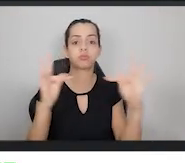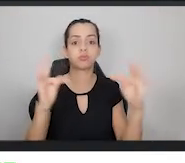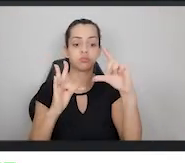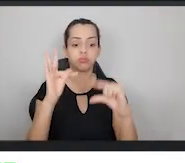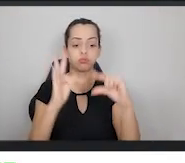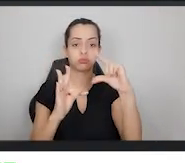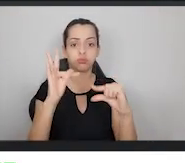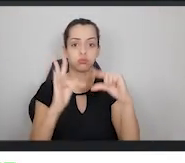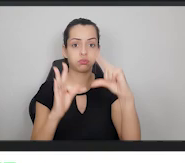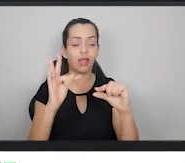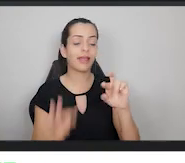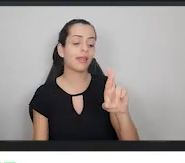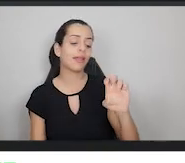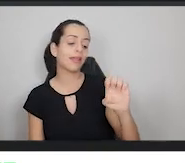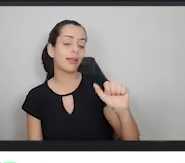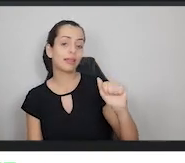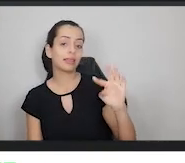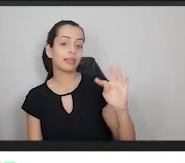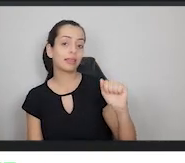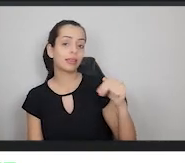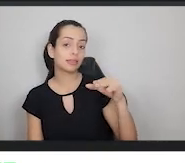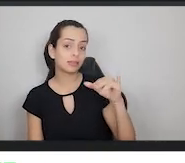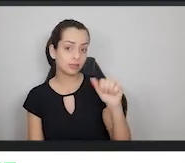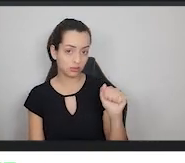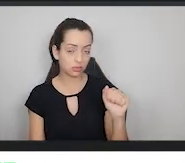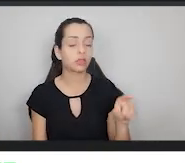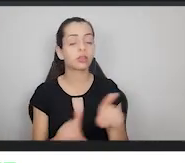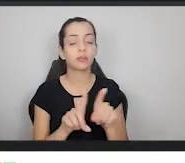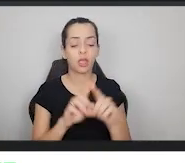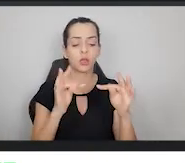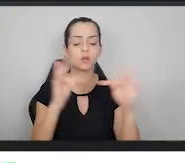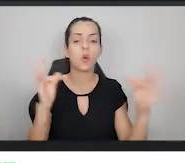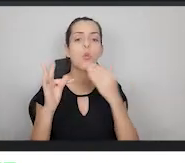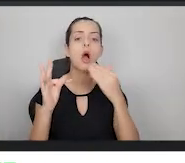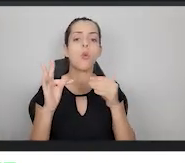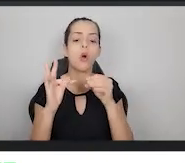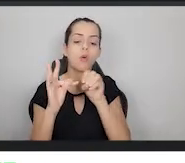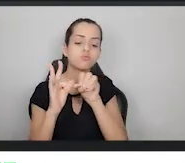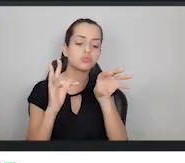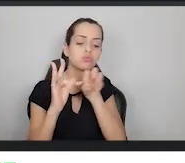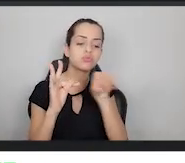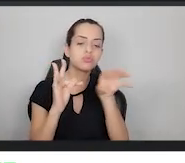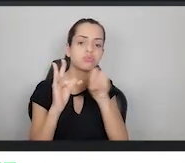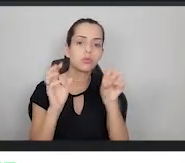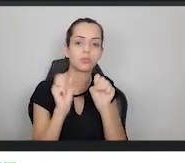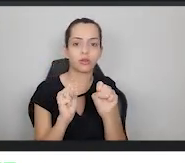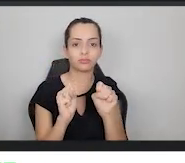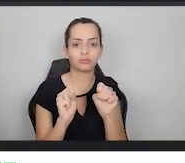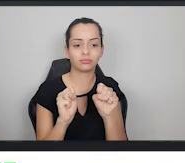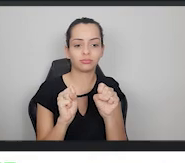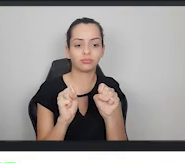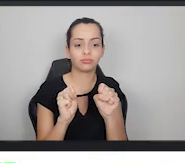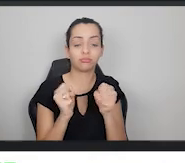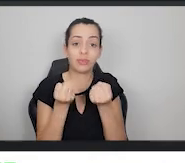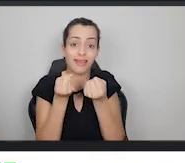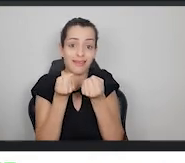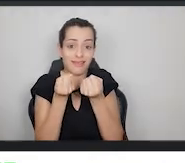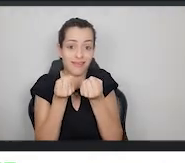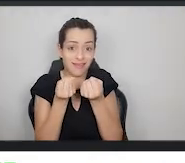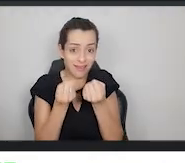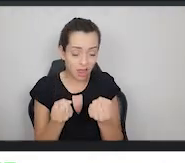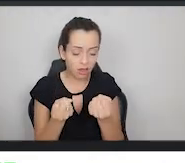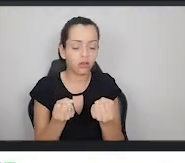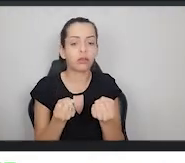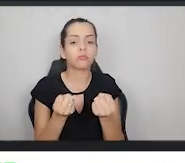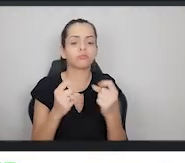fazer a medição de quanto está a corrente, qual que é a corrente aqui na saída do regulador, qual que é o R e o X aqui